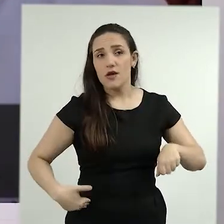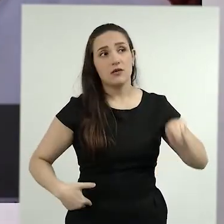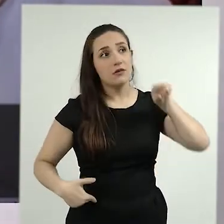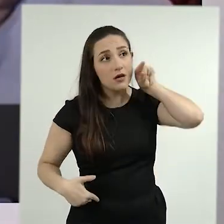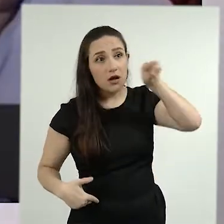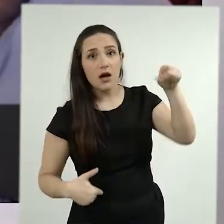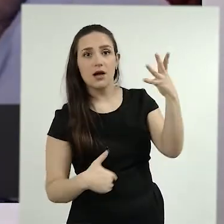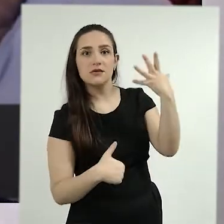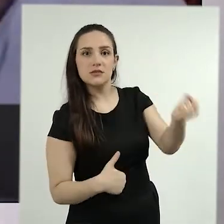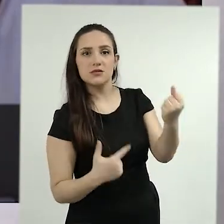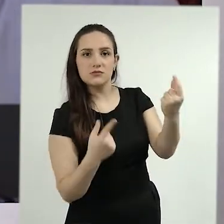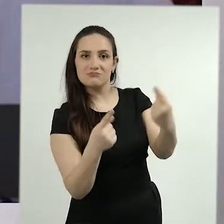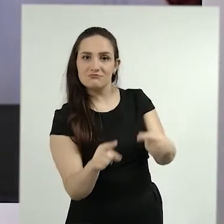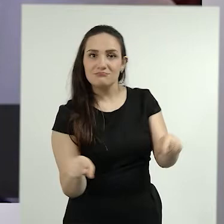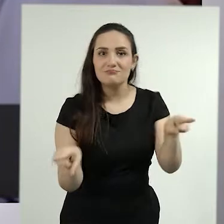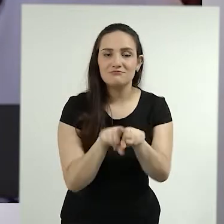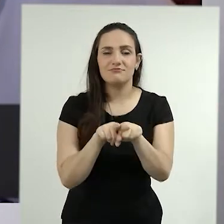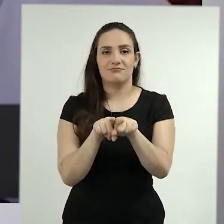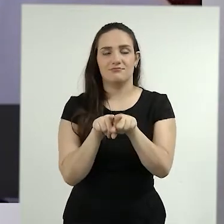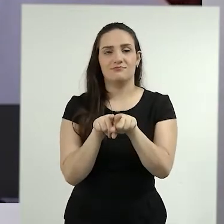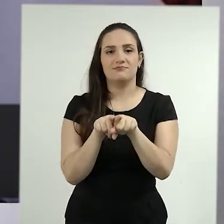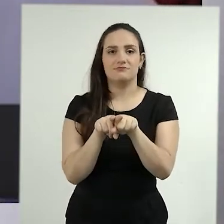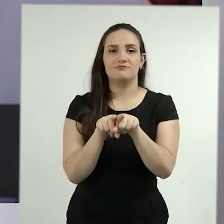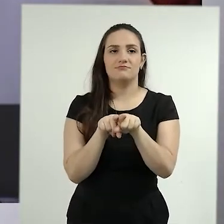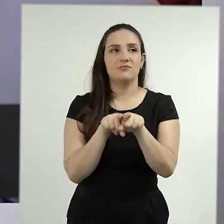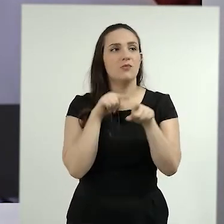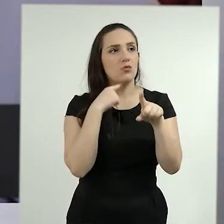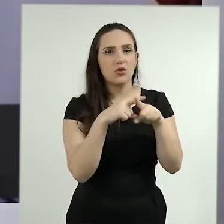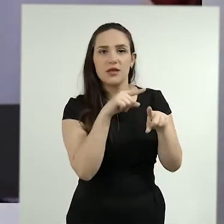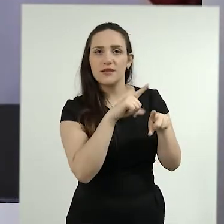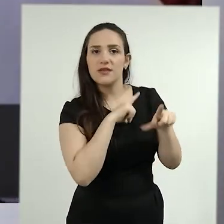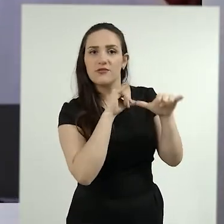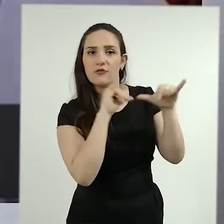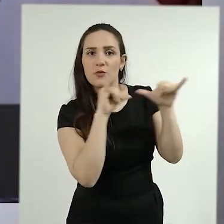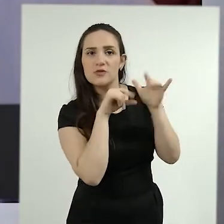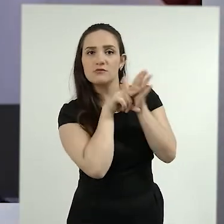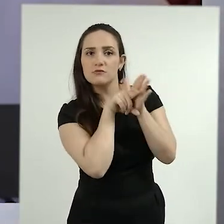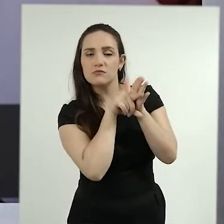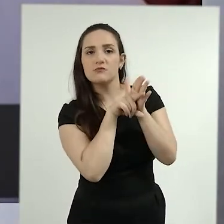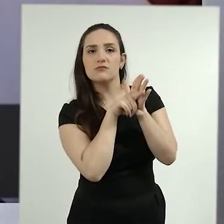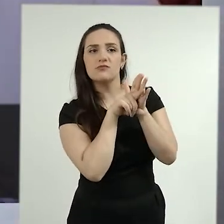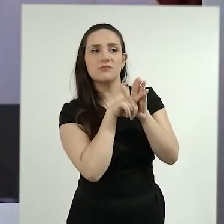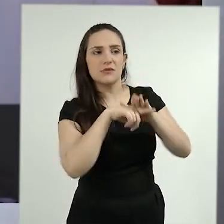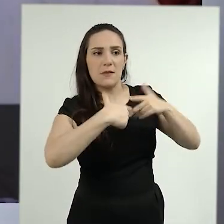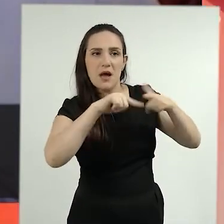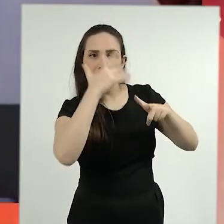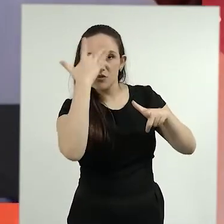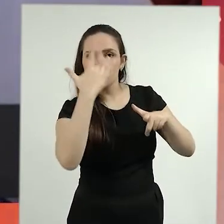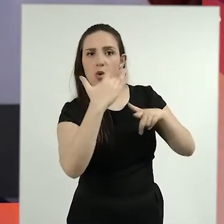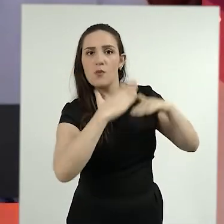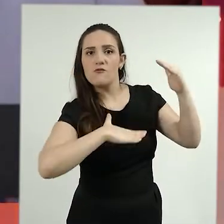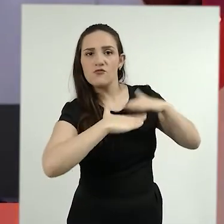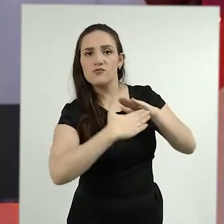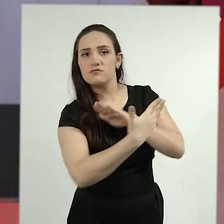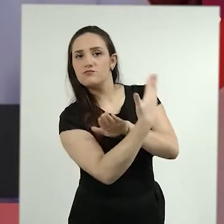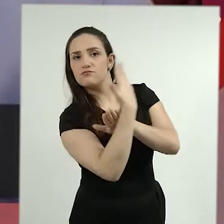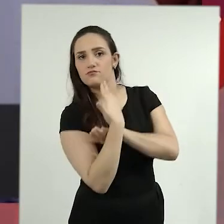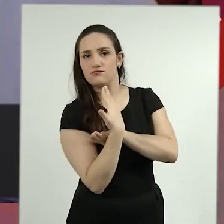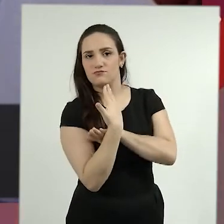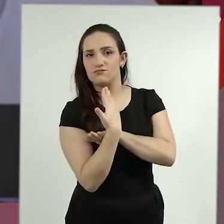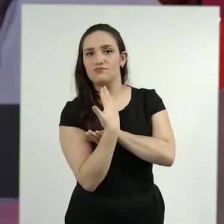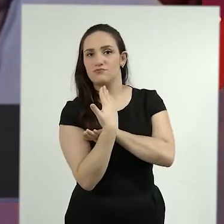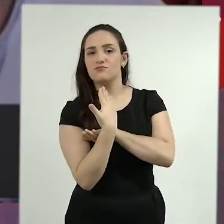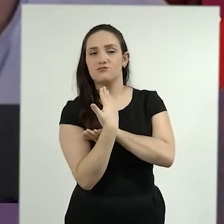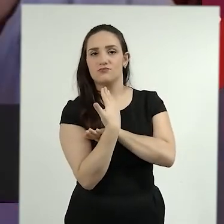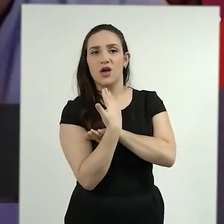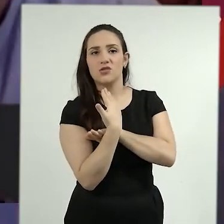para que trabalhem em conjunto, a gente fornecendo os dados, né? A gente trabalha em conjunto, fornecendo os dados, os resultados, a pesquisa, a mão de obra, e aí eles fazendo